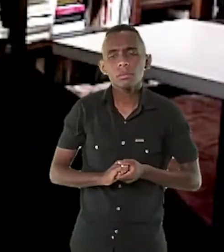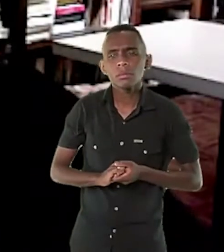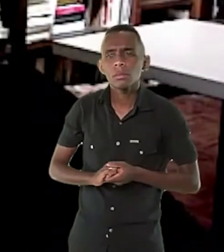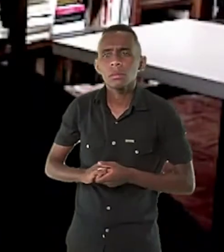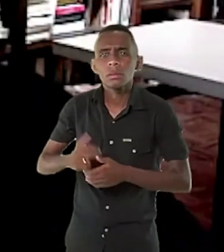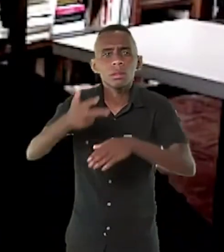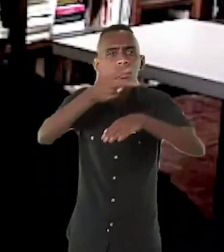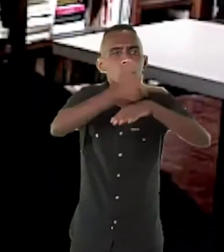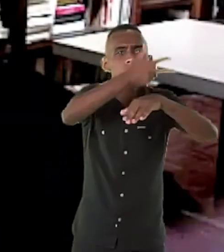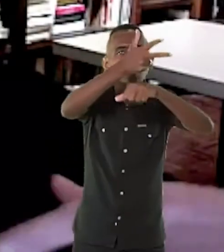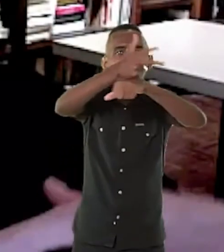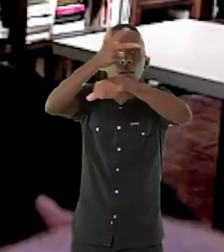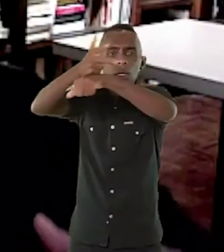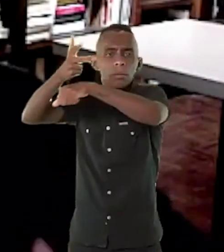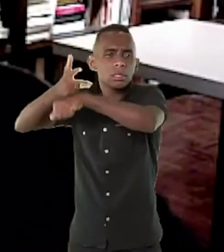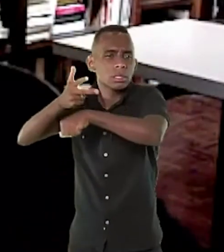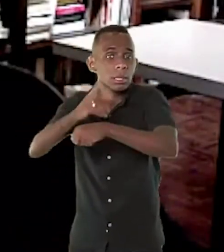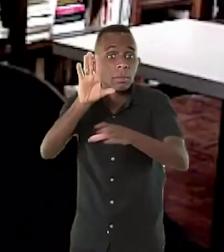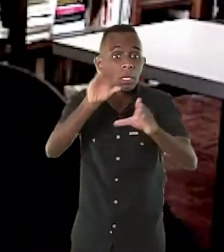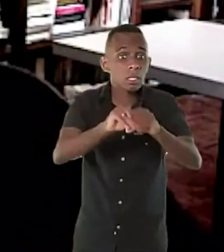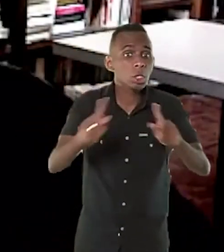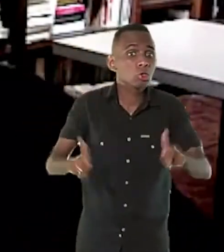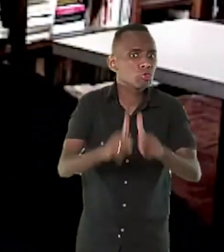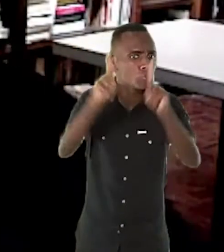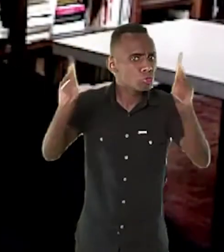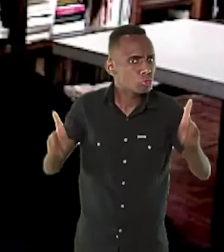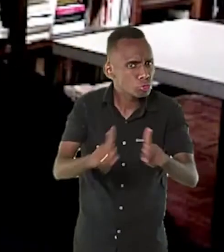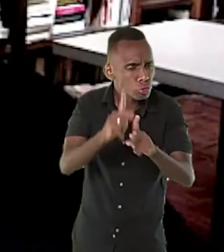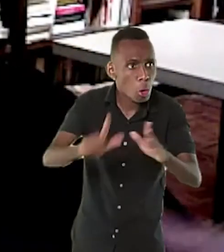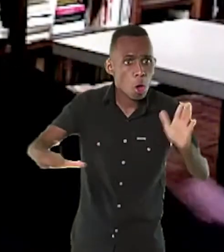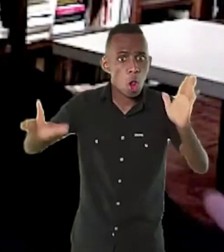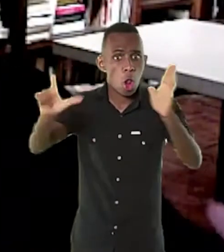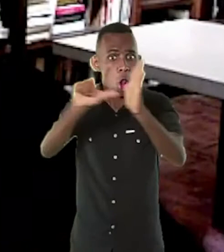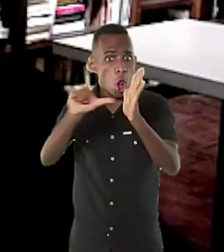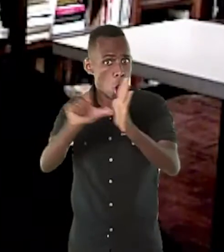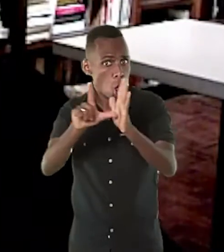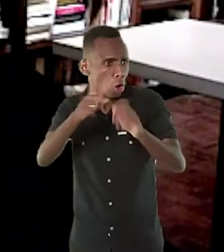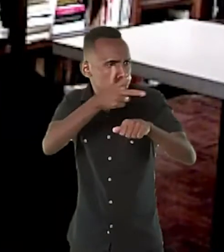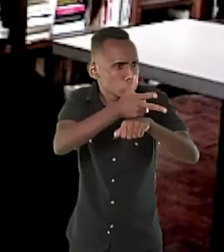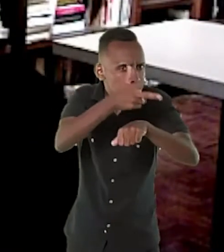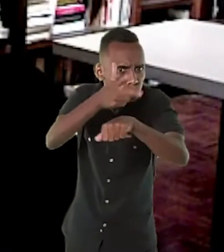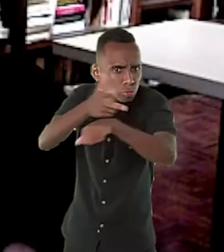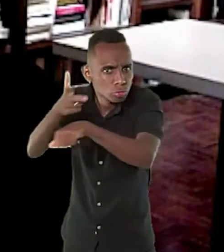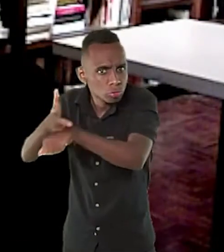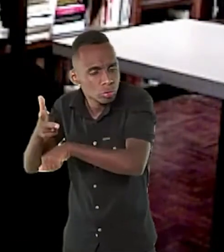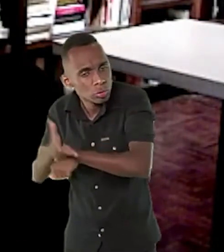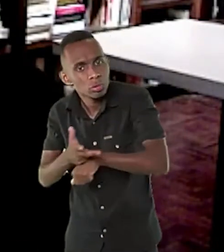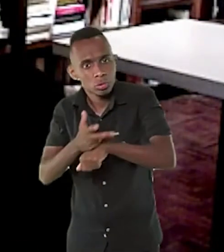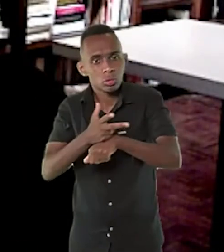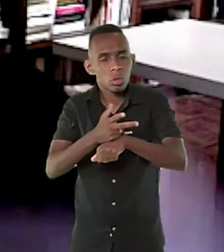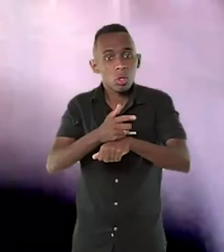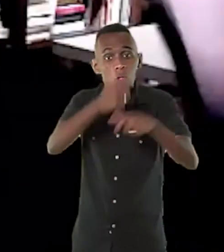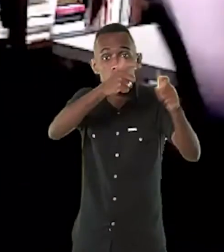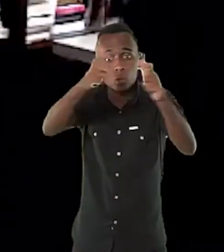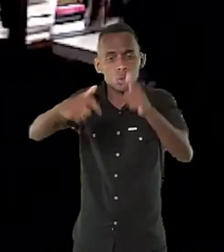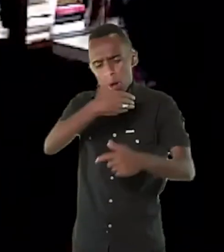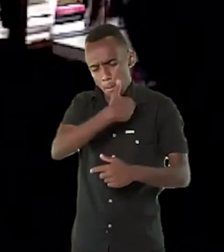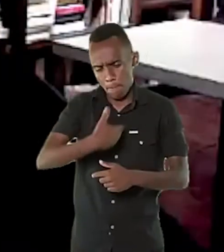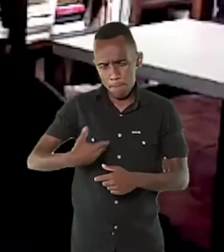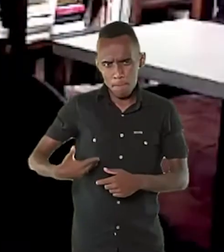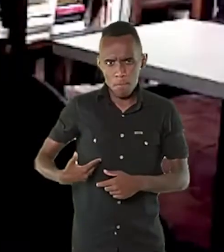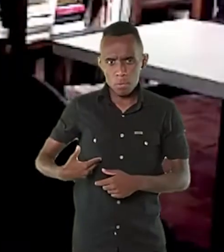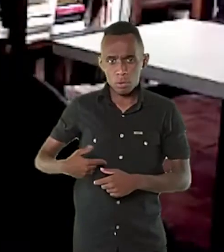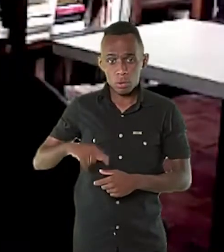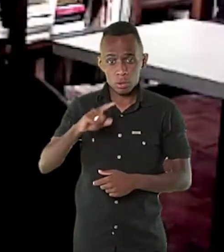nas portas dos shoppings, das grandes lojas, dos lugares públicos, e que ao